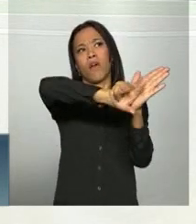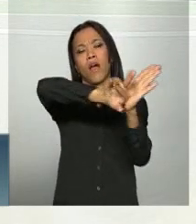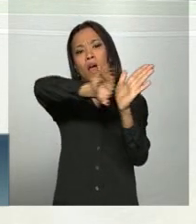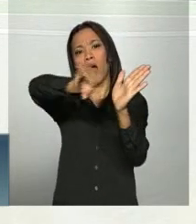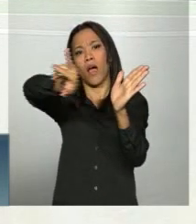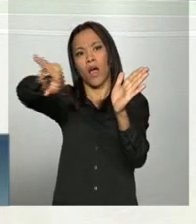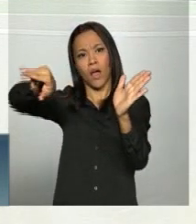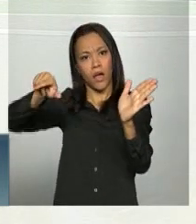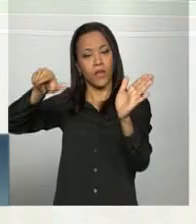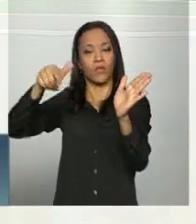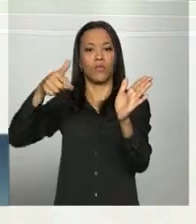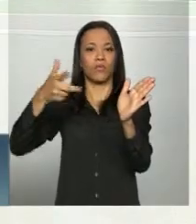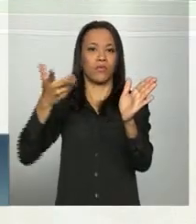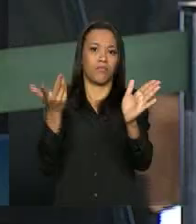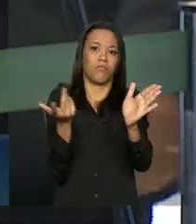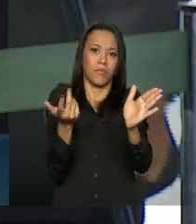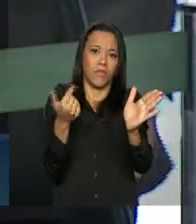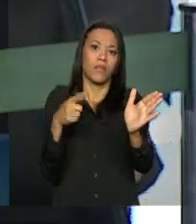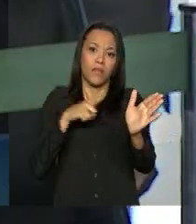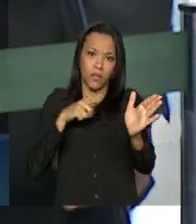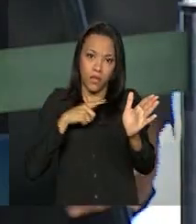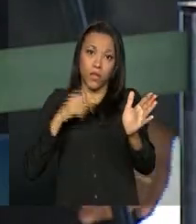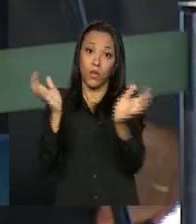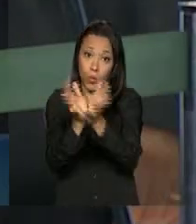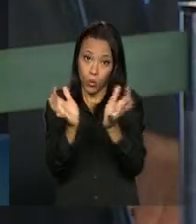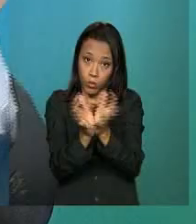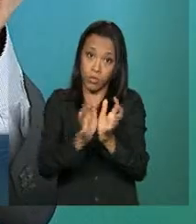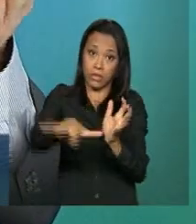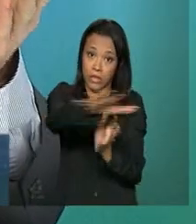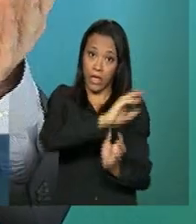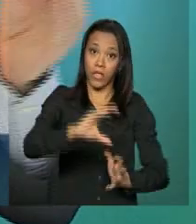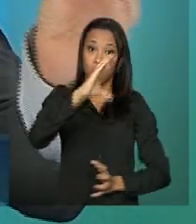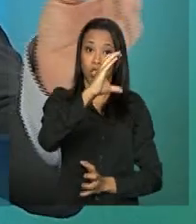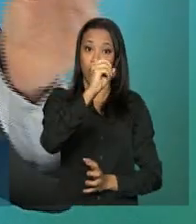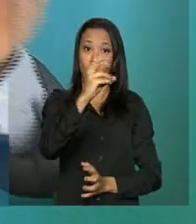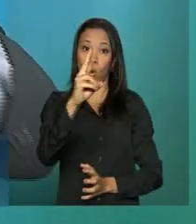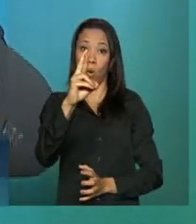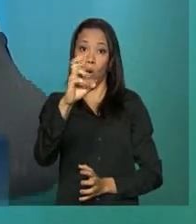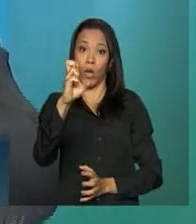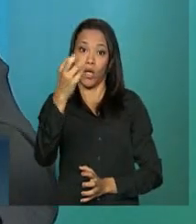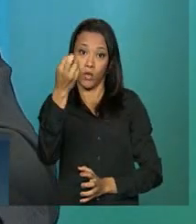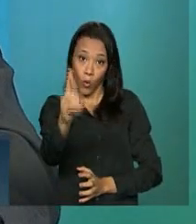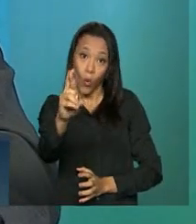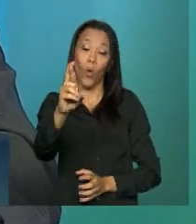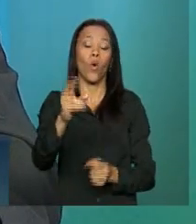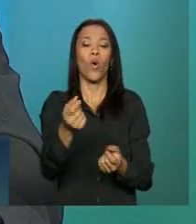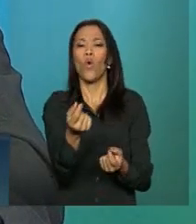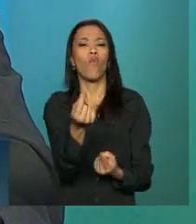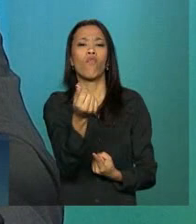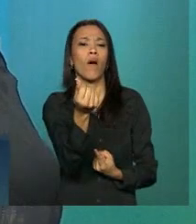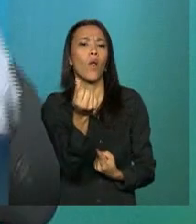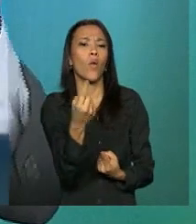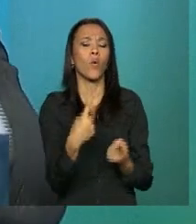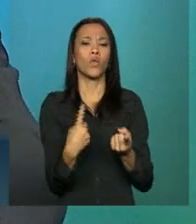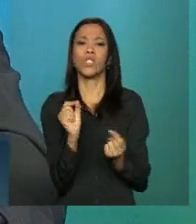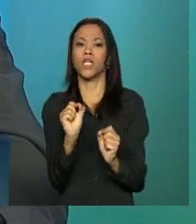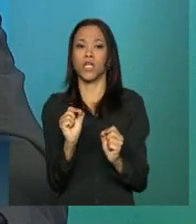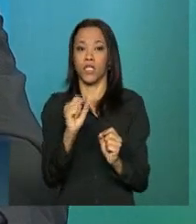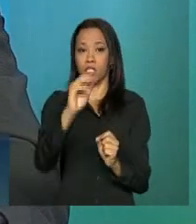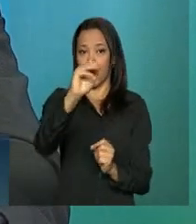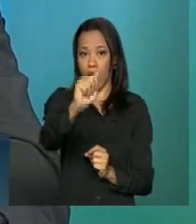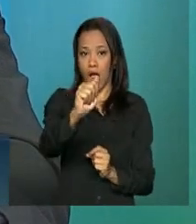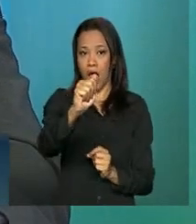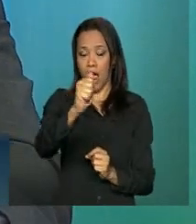por diversas companhias brasileiras e algumas estrangeiras, de acompanhamento de preços de ações, etc., né? Tem um